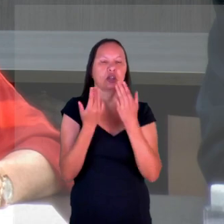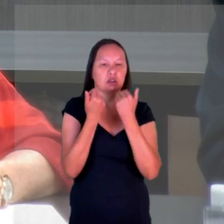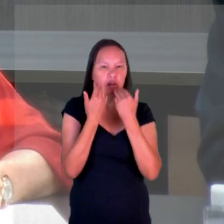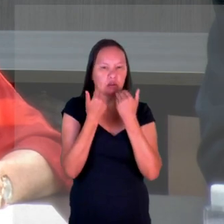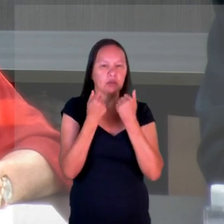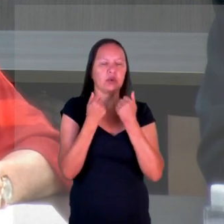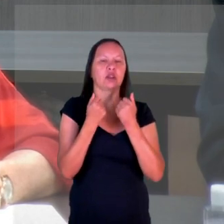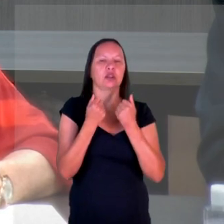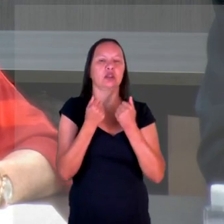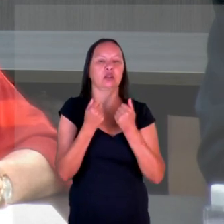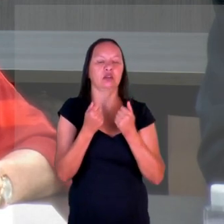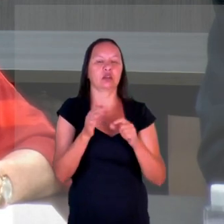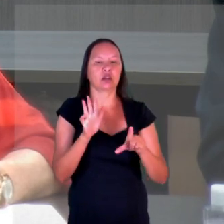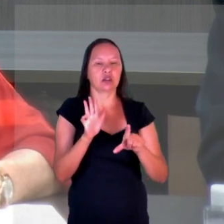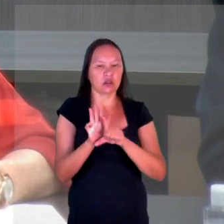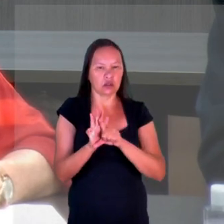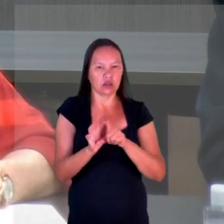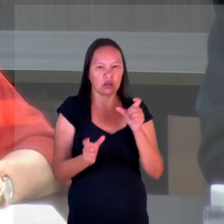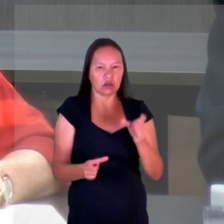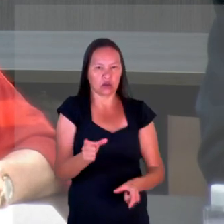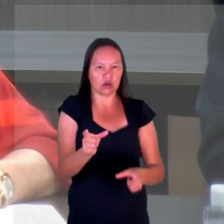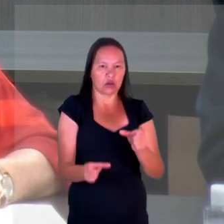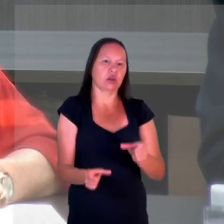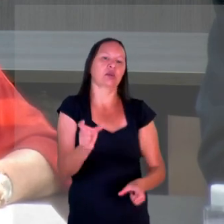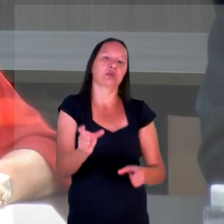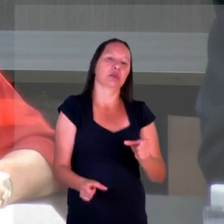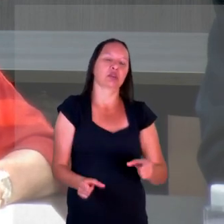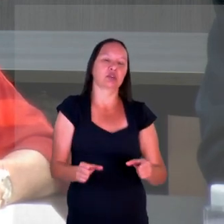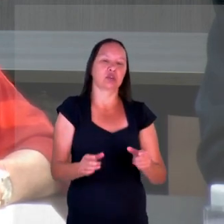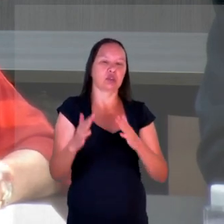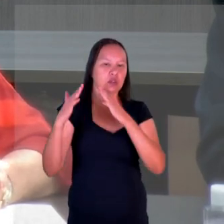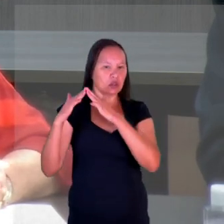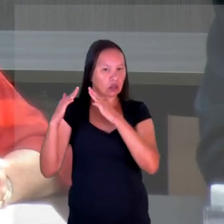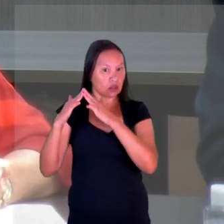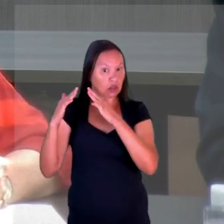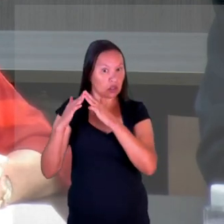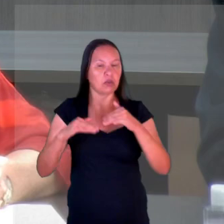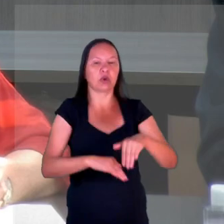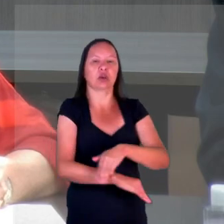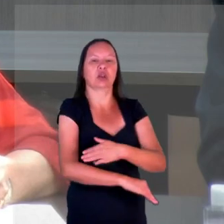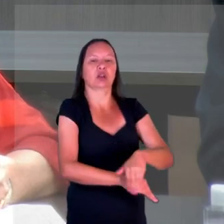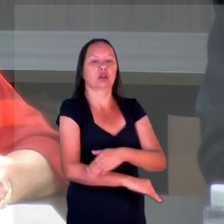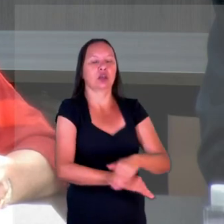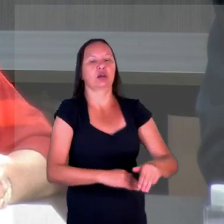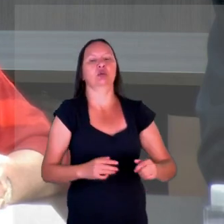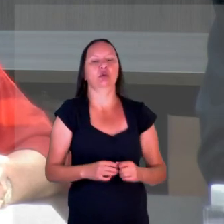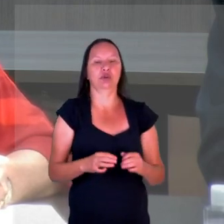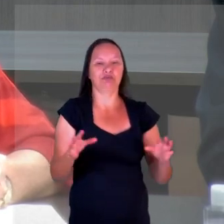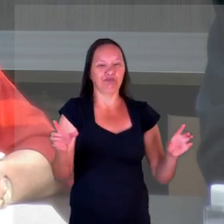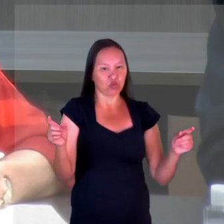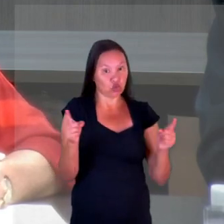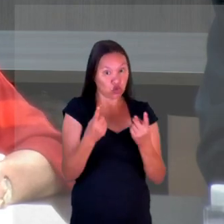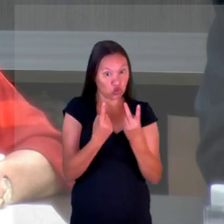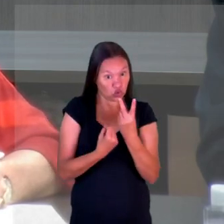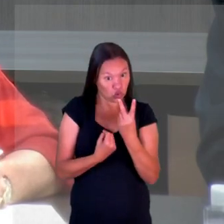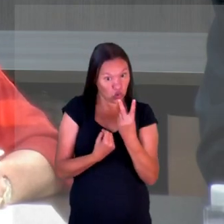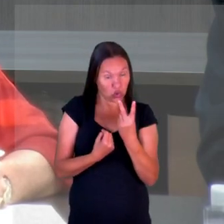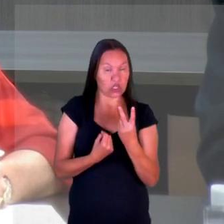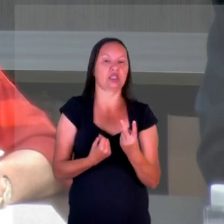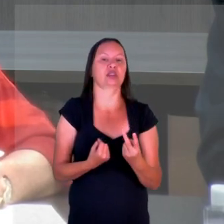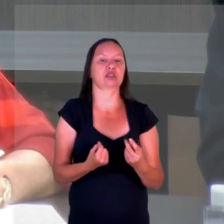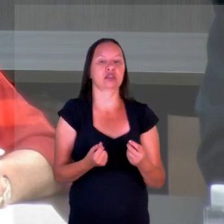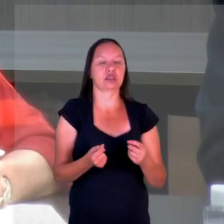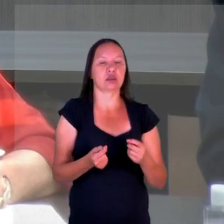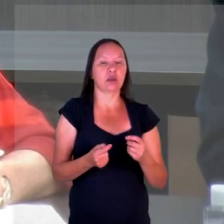adequada e dos direitos da população em situação de rua temas intrinsecamente ligados É nesse espírito que